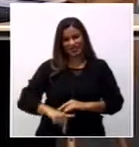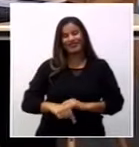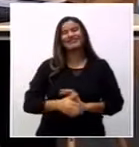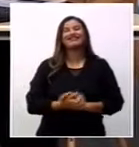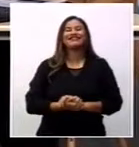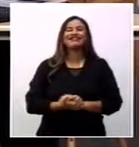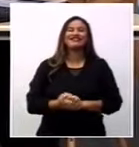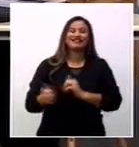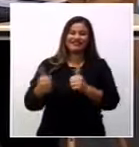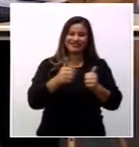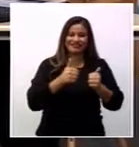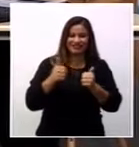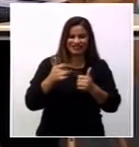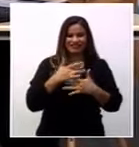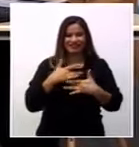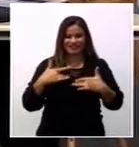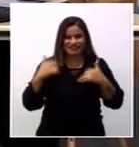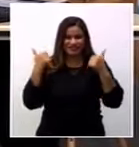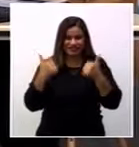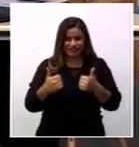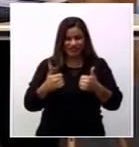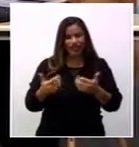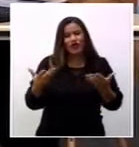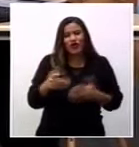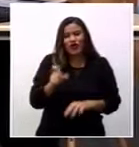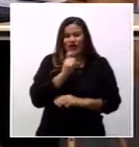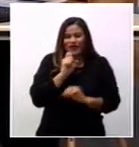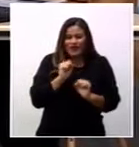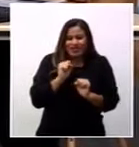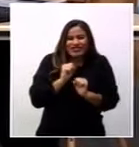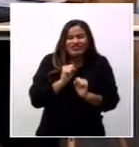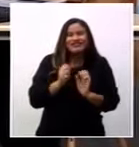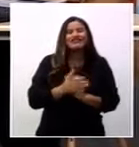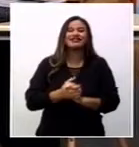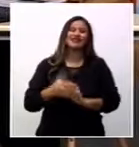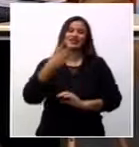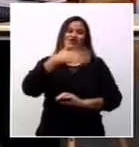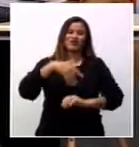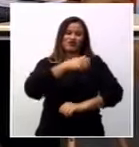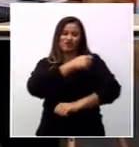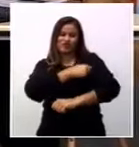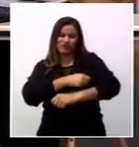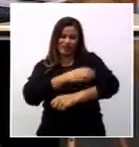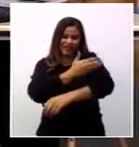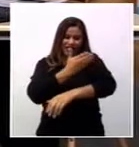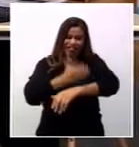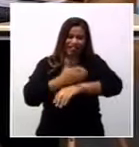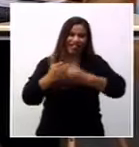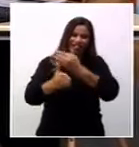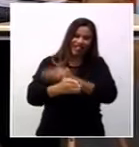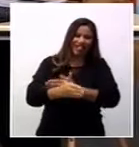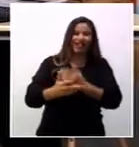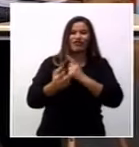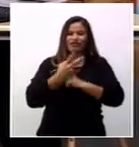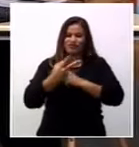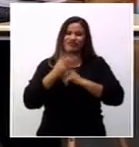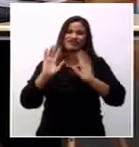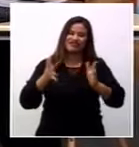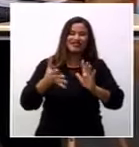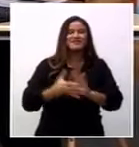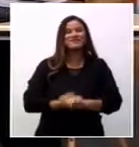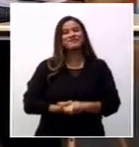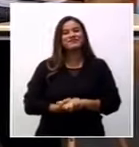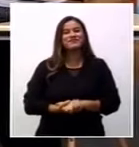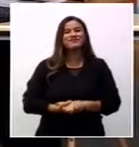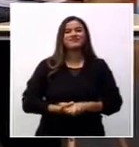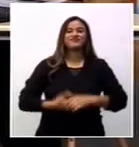dia. Tudo bem, professora Milene? Tudo certo. Hoje está friozinho, tá, né? Temos todas já prevenidas, protegidas. Protegidas, exatamente. O